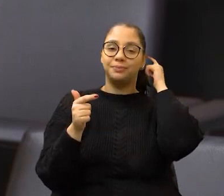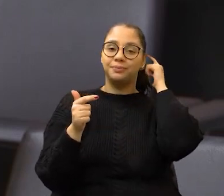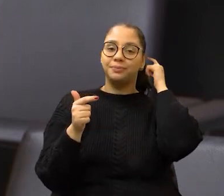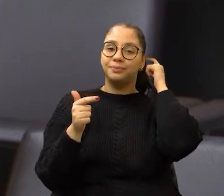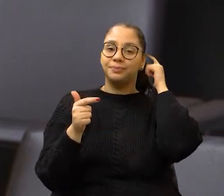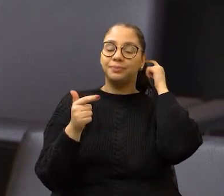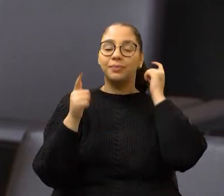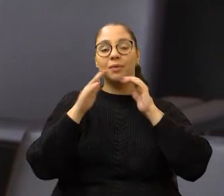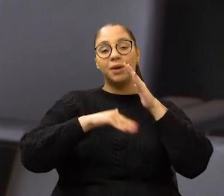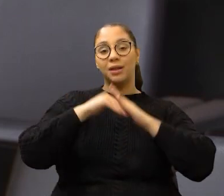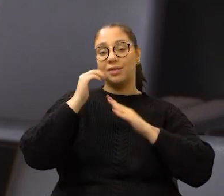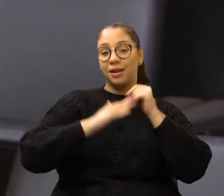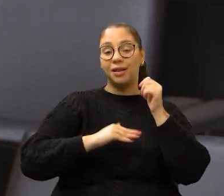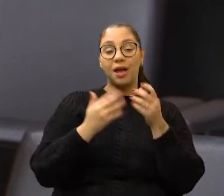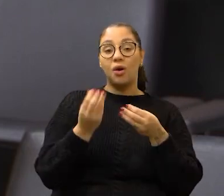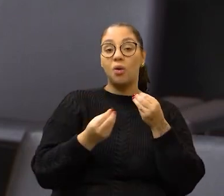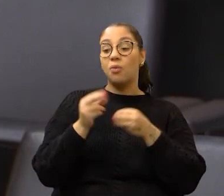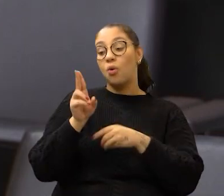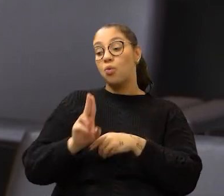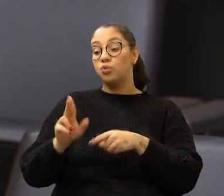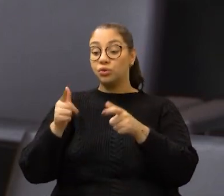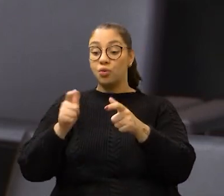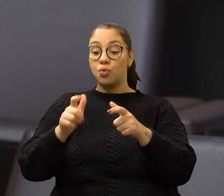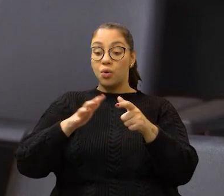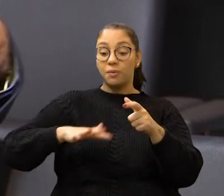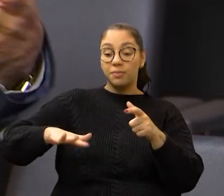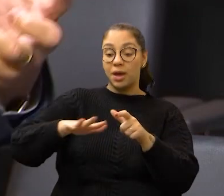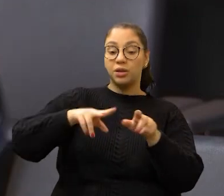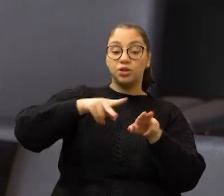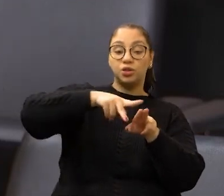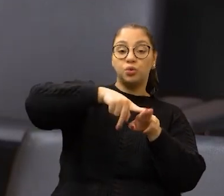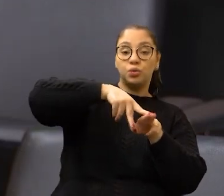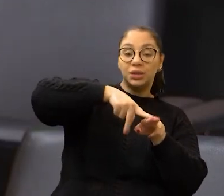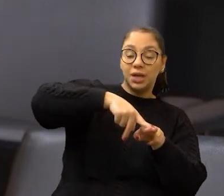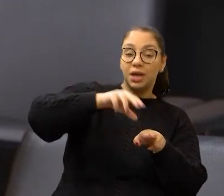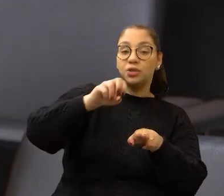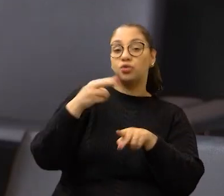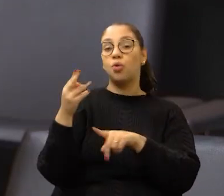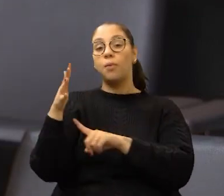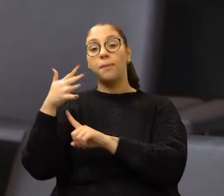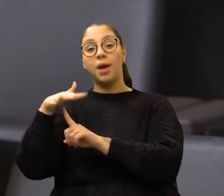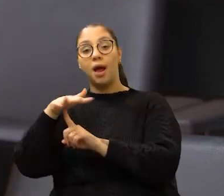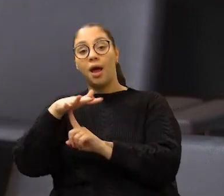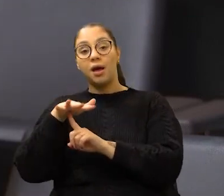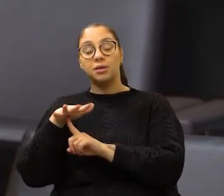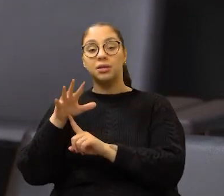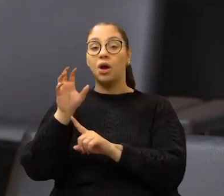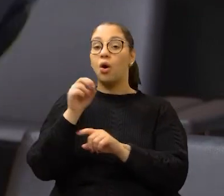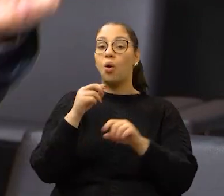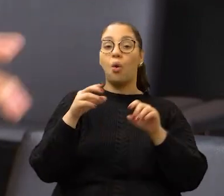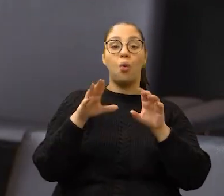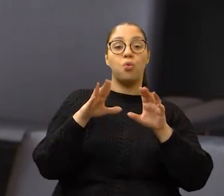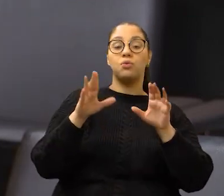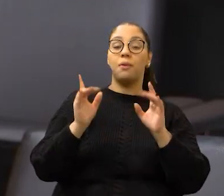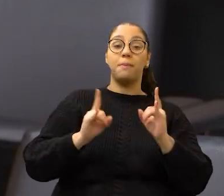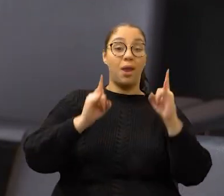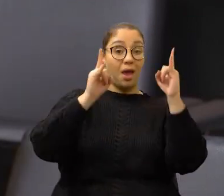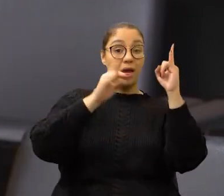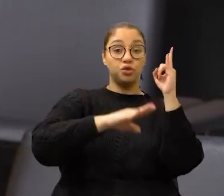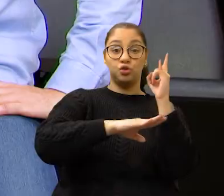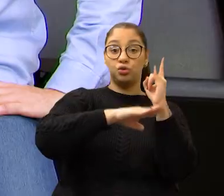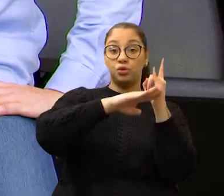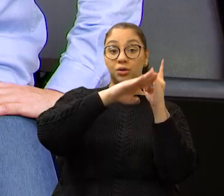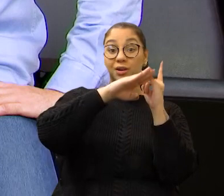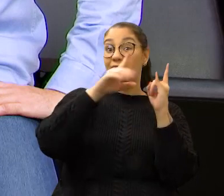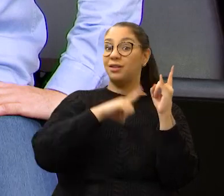praticar. Eles não, ou eles usam o próprio ambiente do skate, ou eles usam praça, ou eles usam sacadas, ou